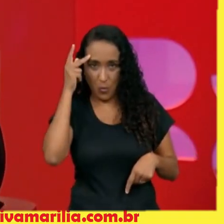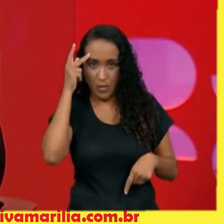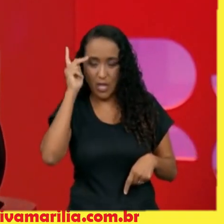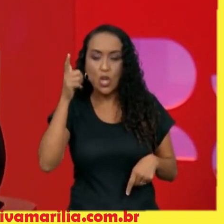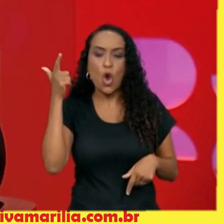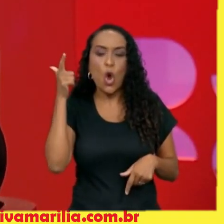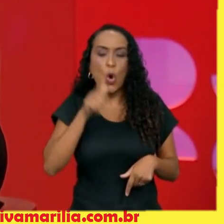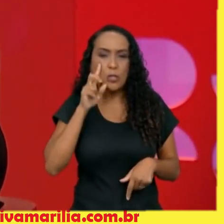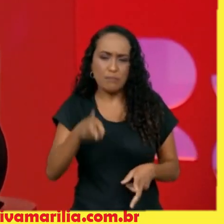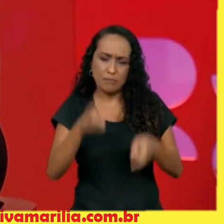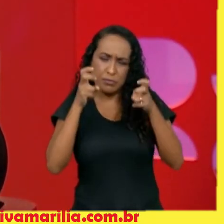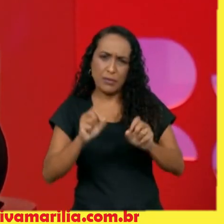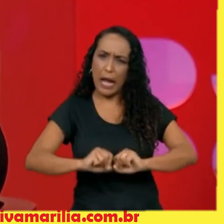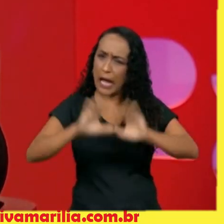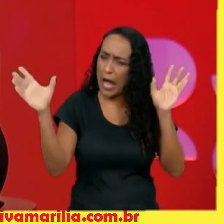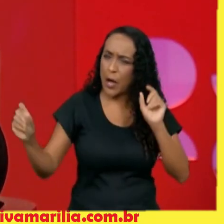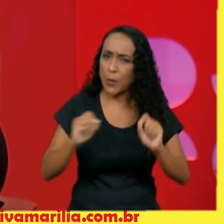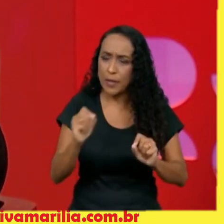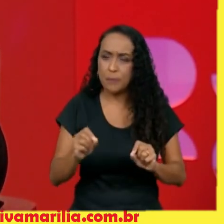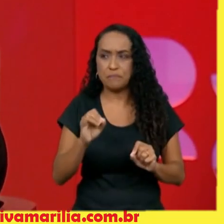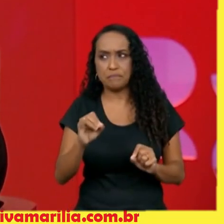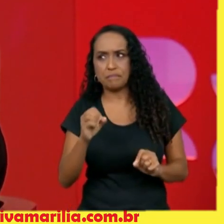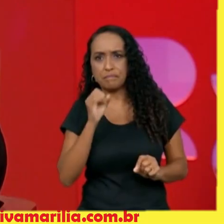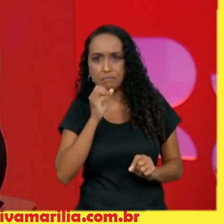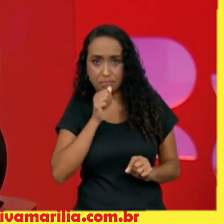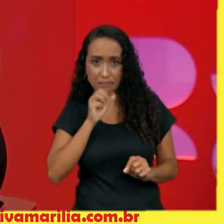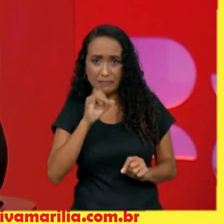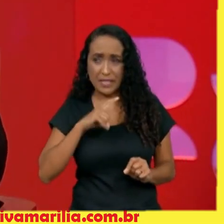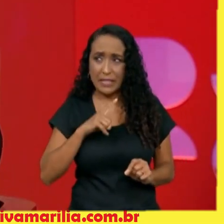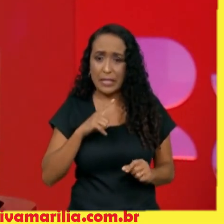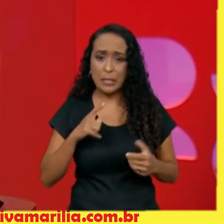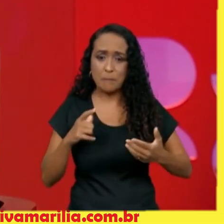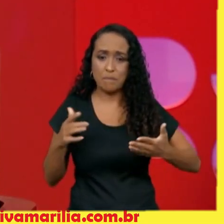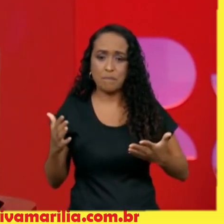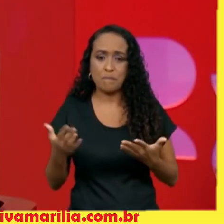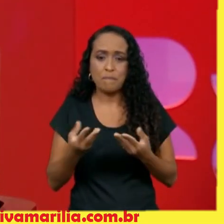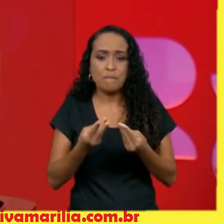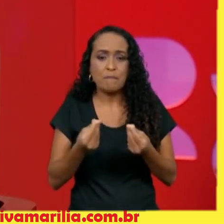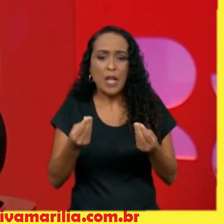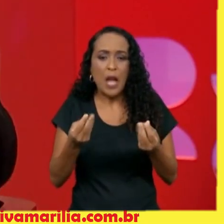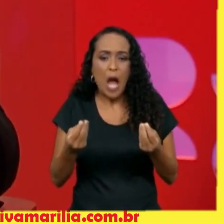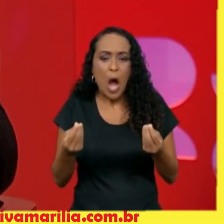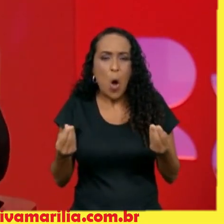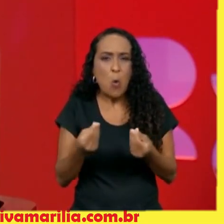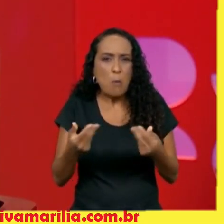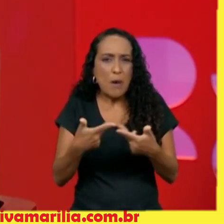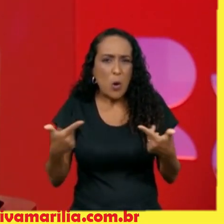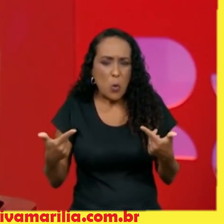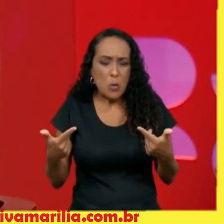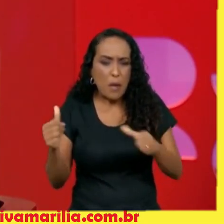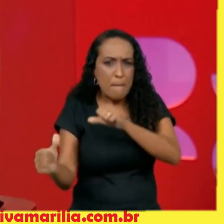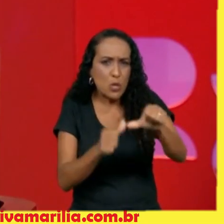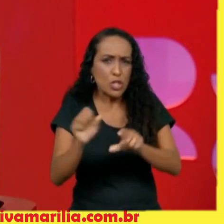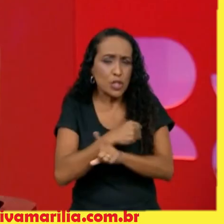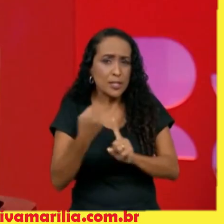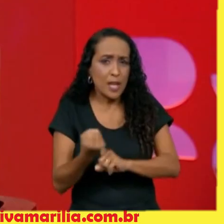conseguir ver mais claramente quando houvesse alguma algum borbulhamento e mudanças